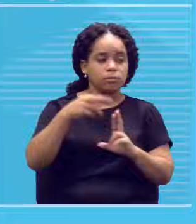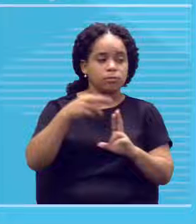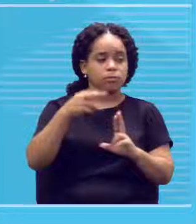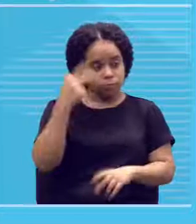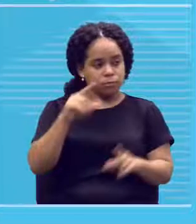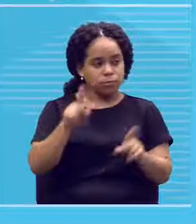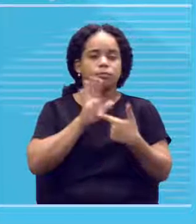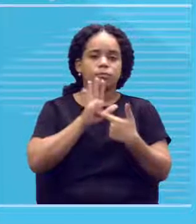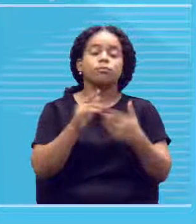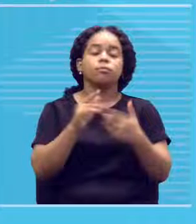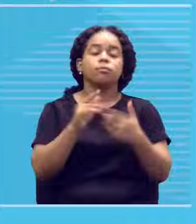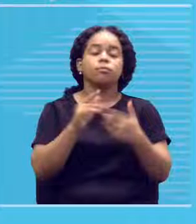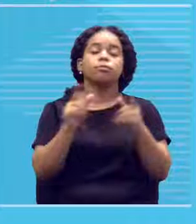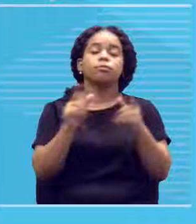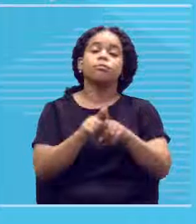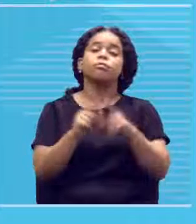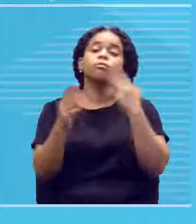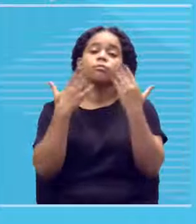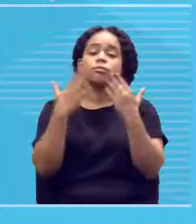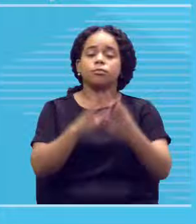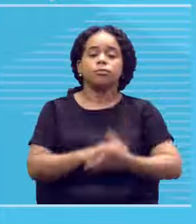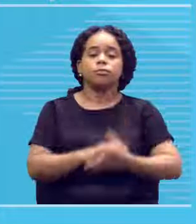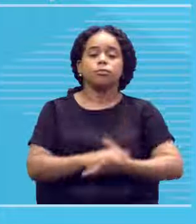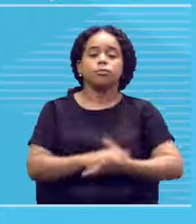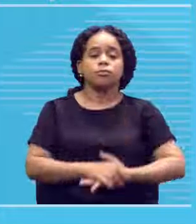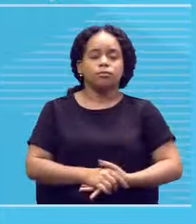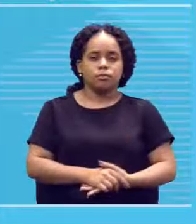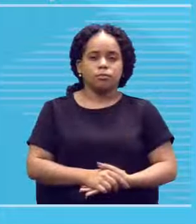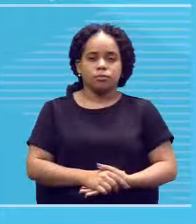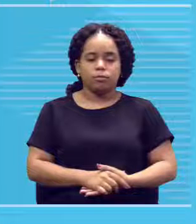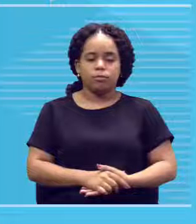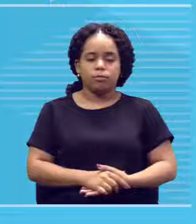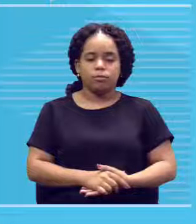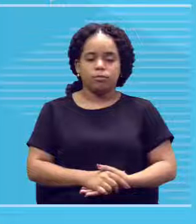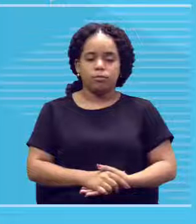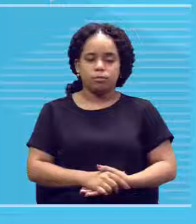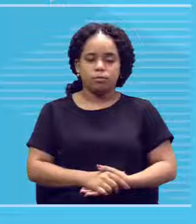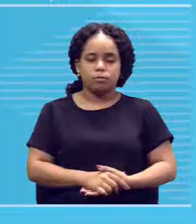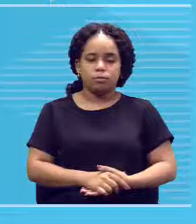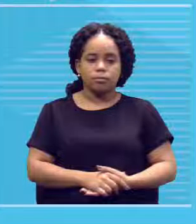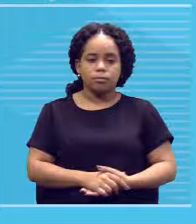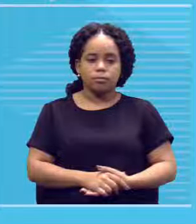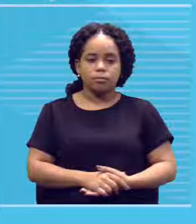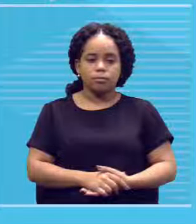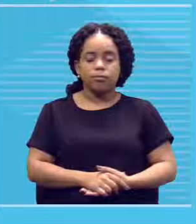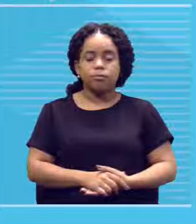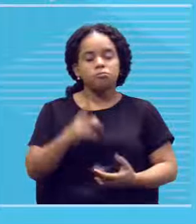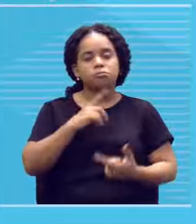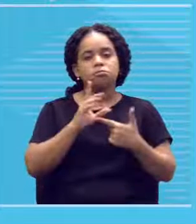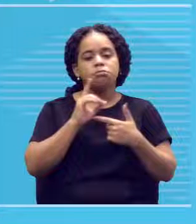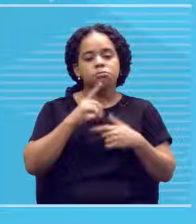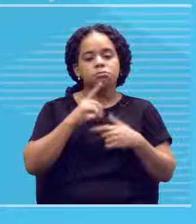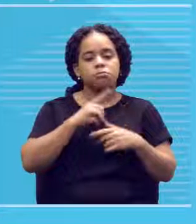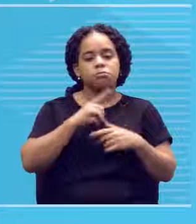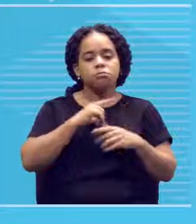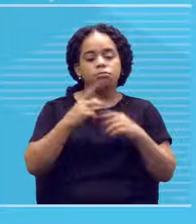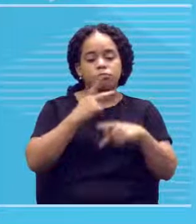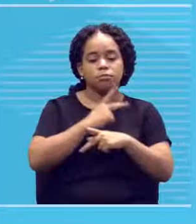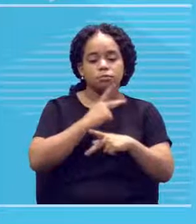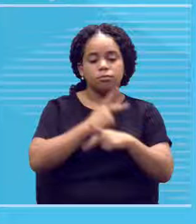pessoais demonstrativos e comparativas sobre demonstrativos pronomes